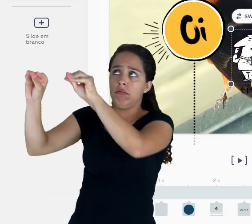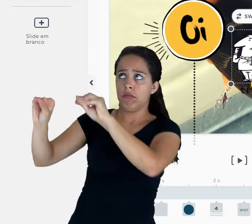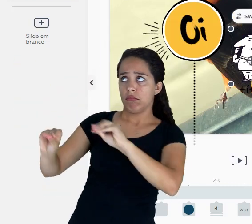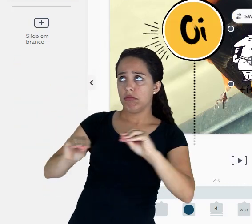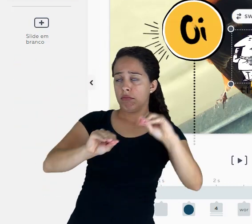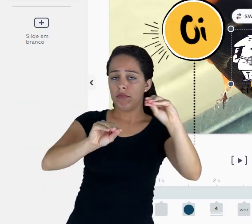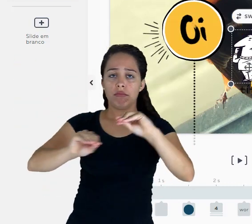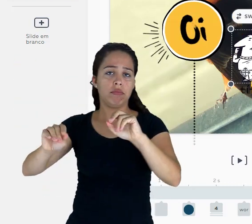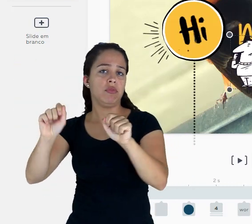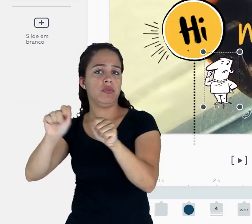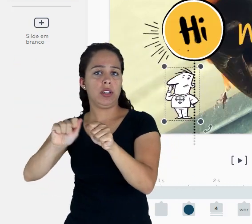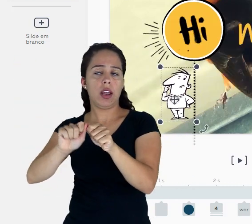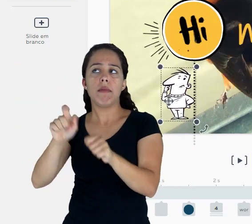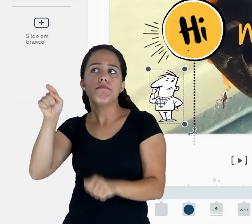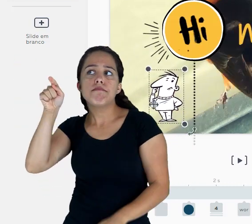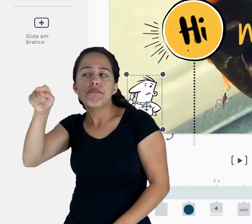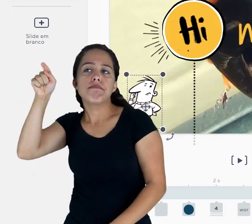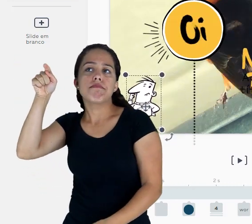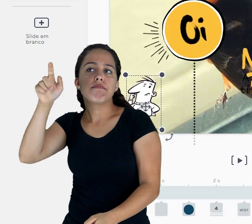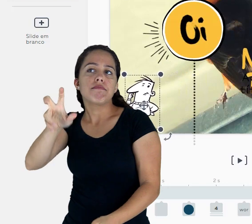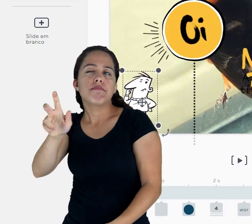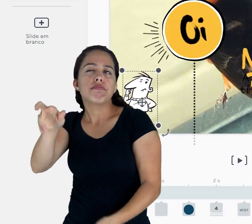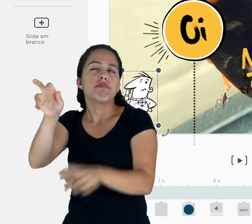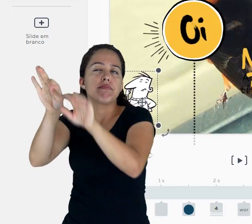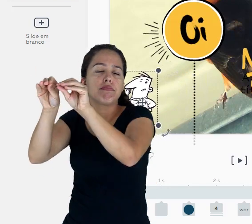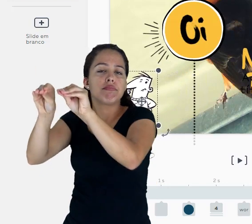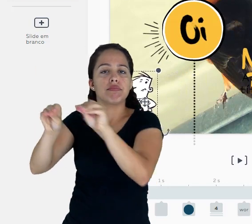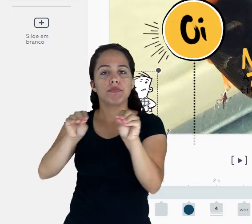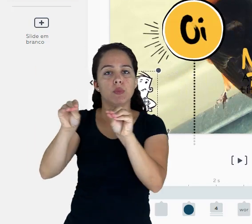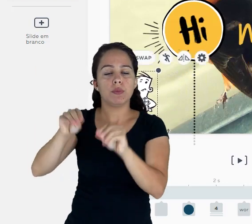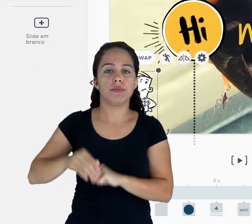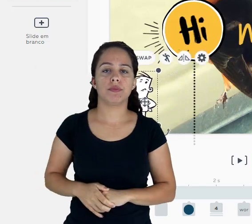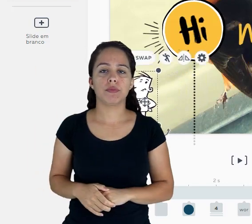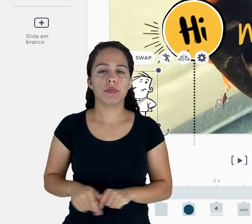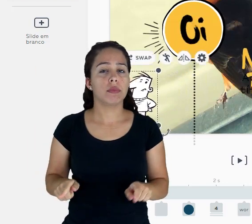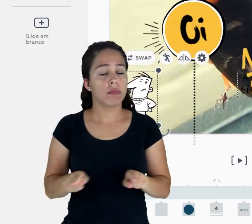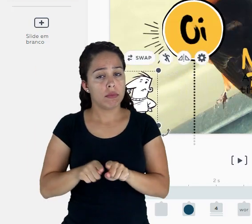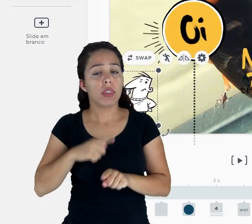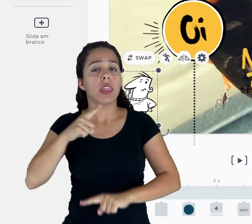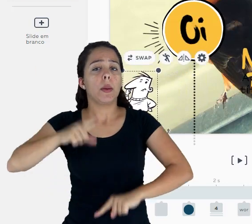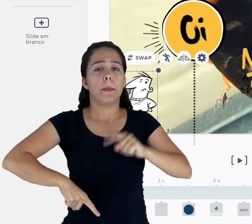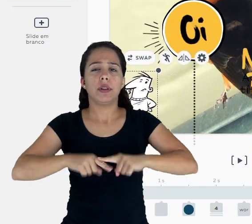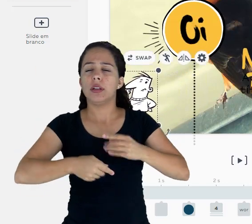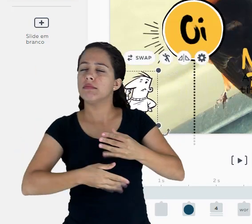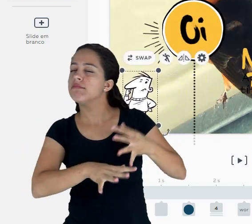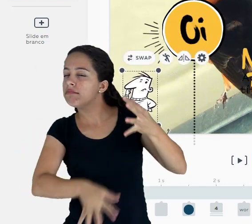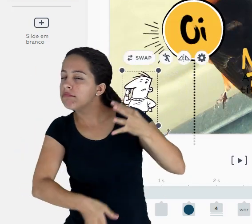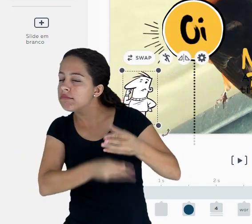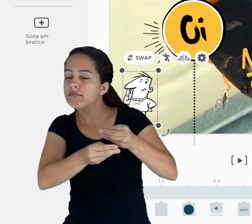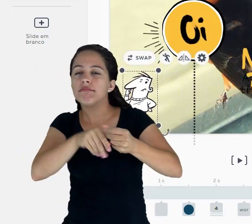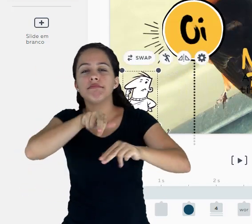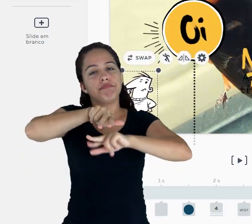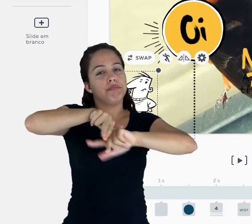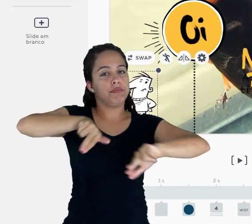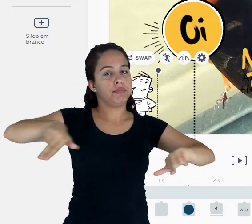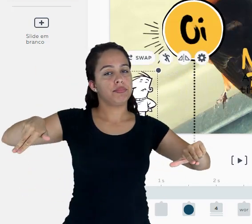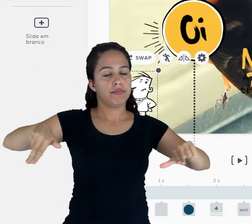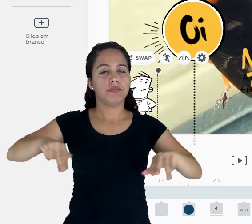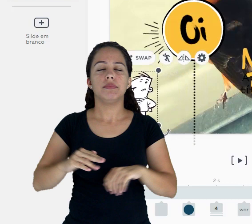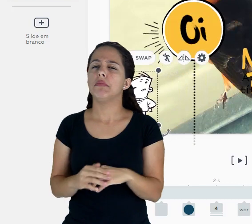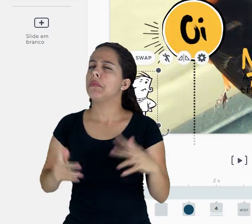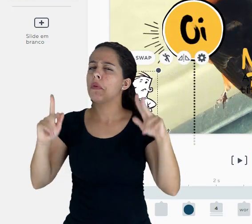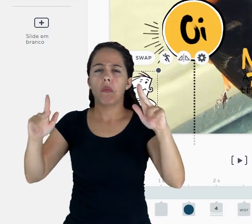além disso a gente tem os adereços que são objetos diversos é o mesmo princípio a gente